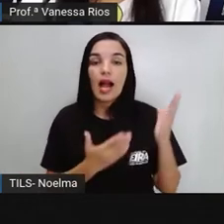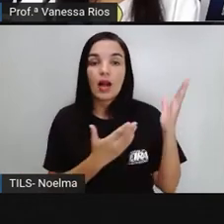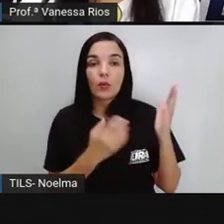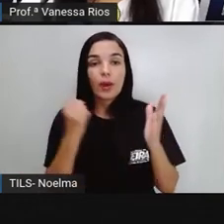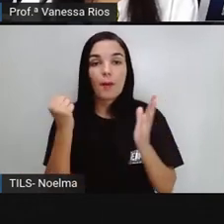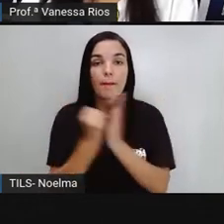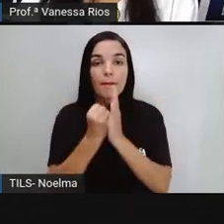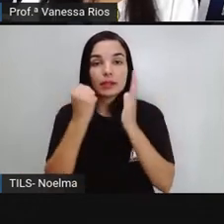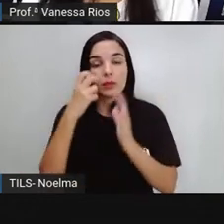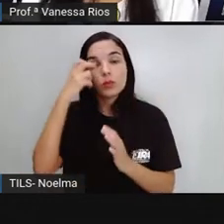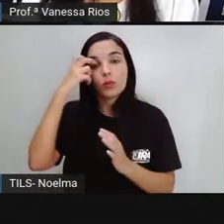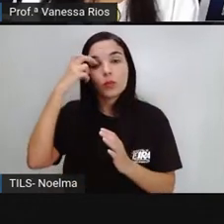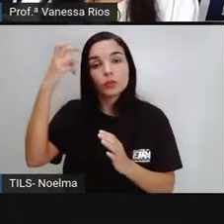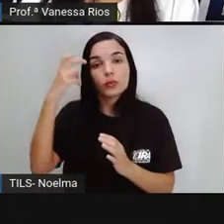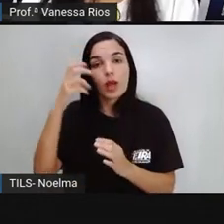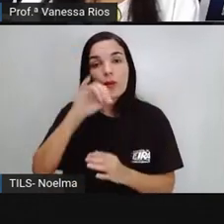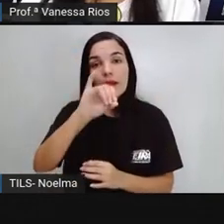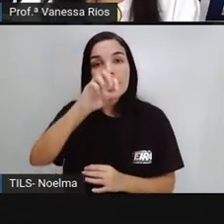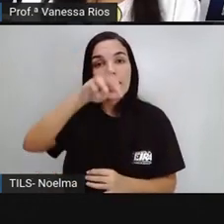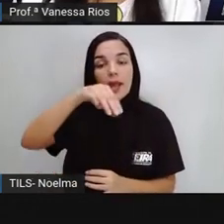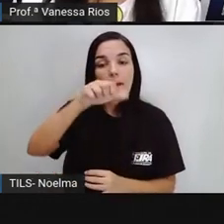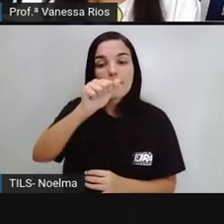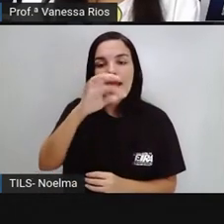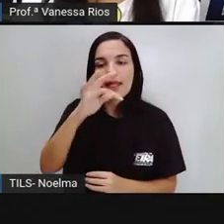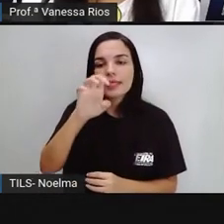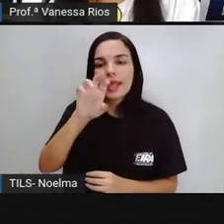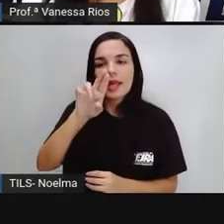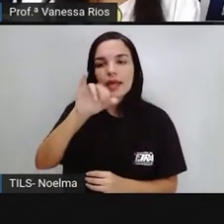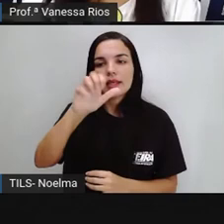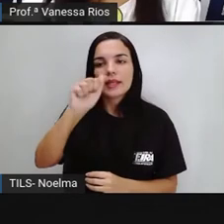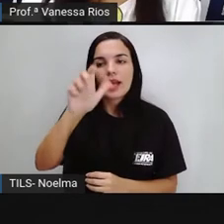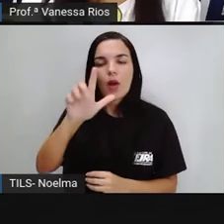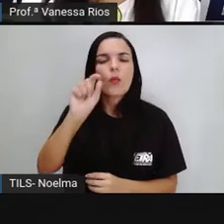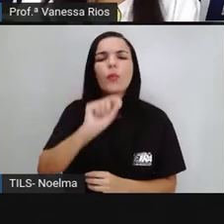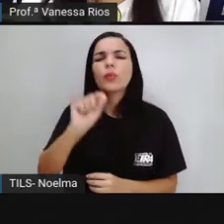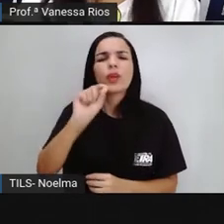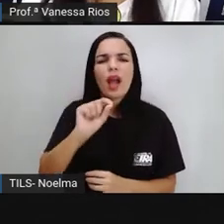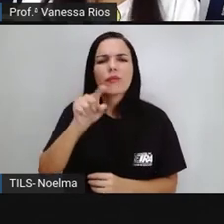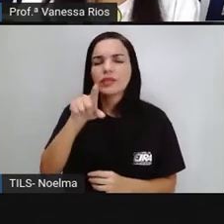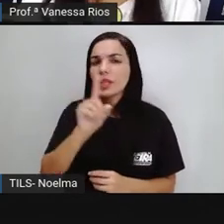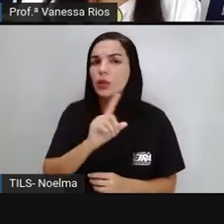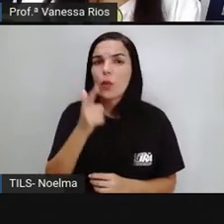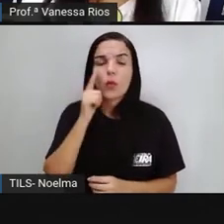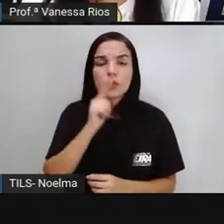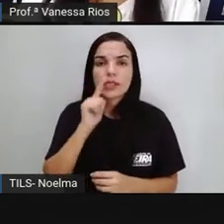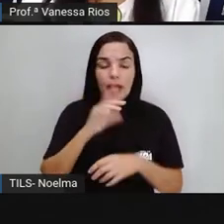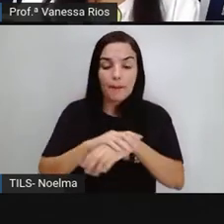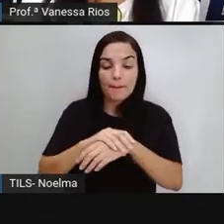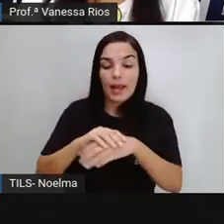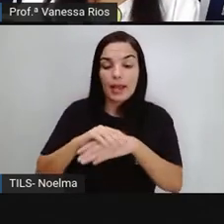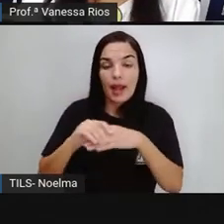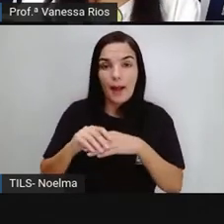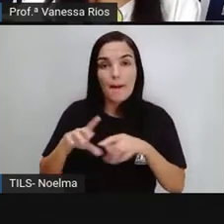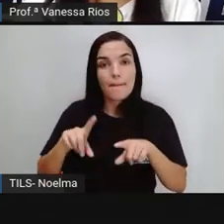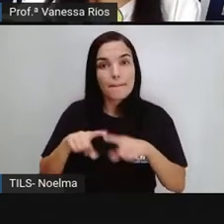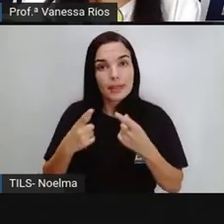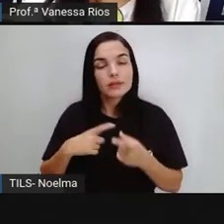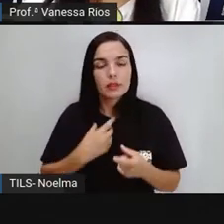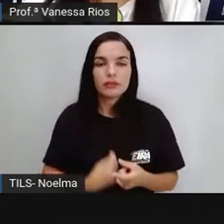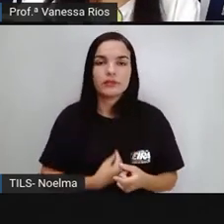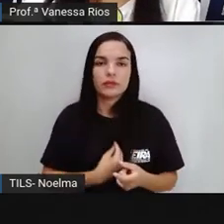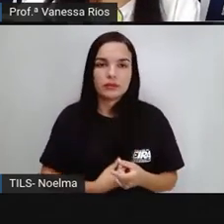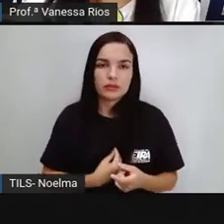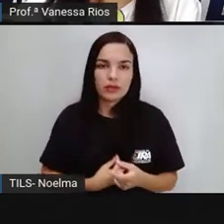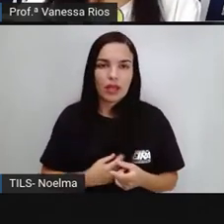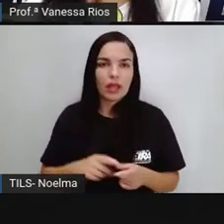E aí tem também o patrimônio cultural imaterial, associada aos hábitos, comportamentos